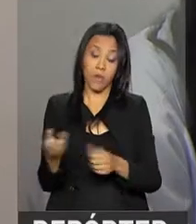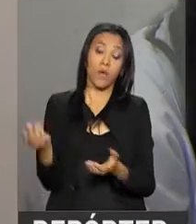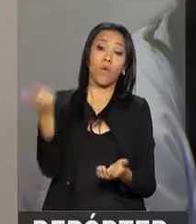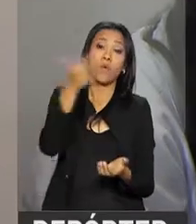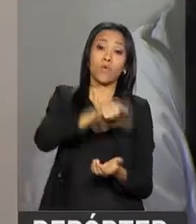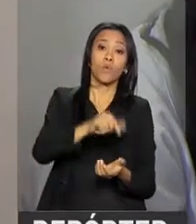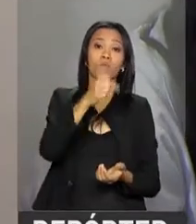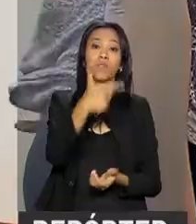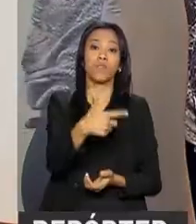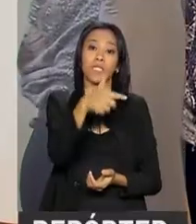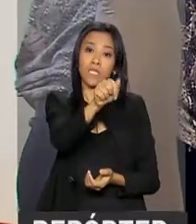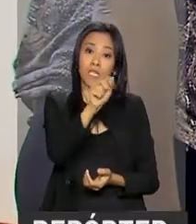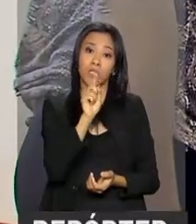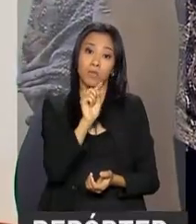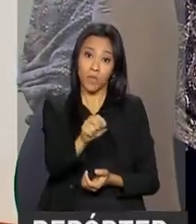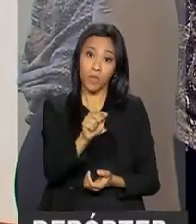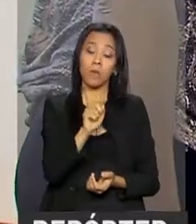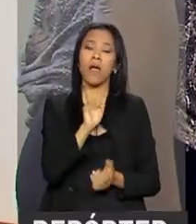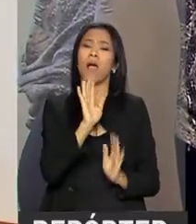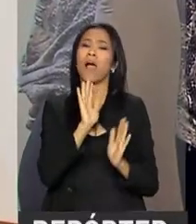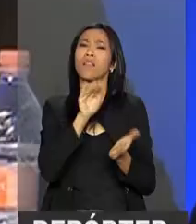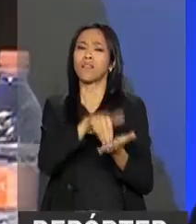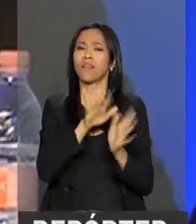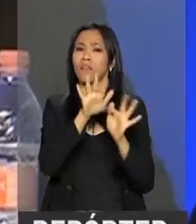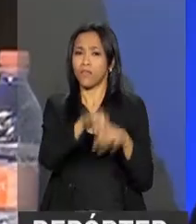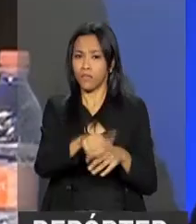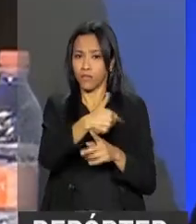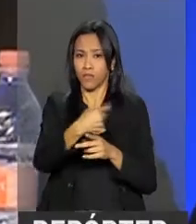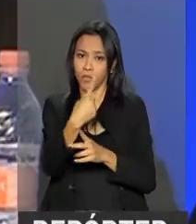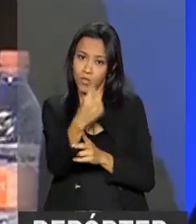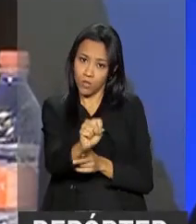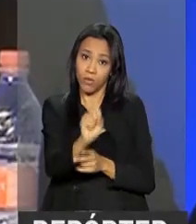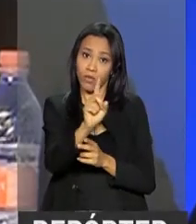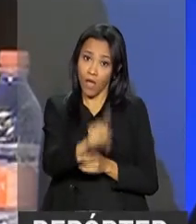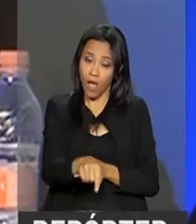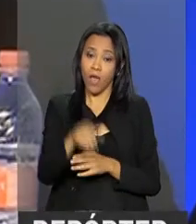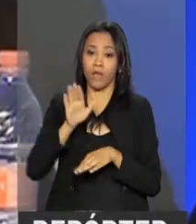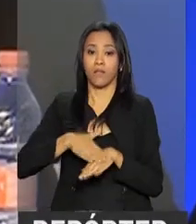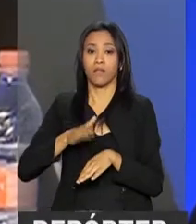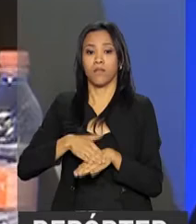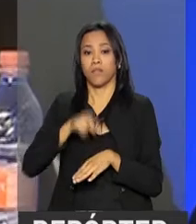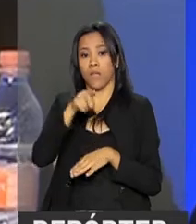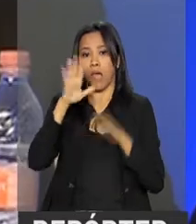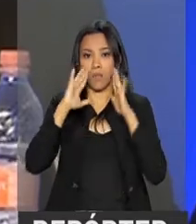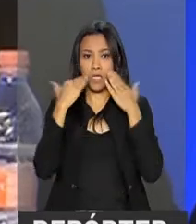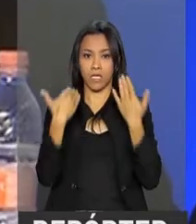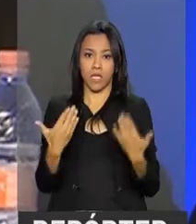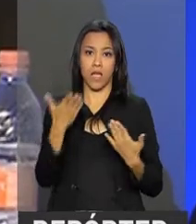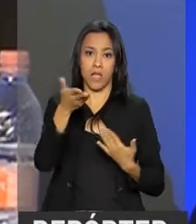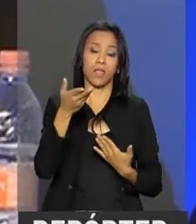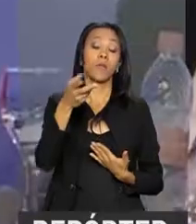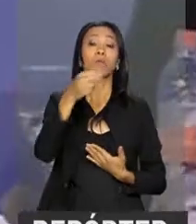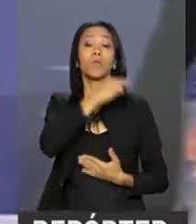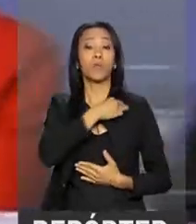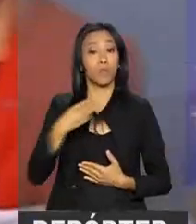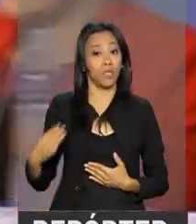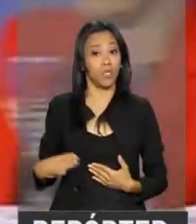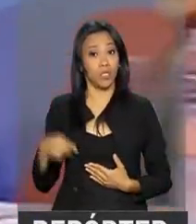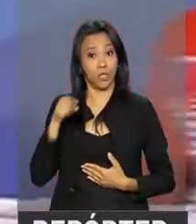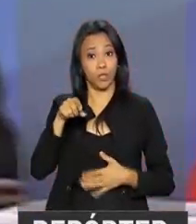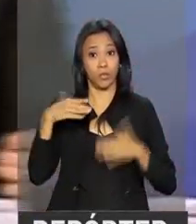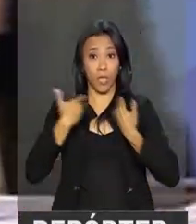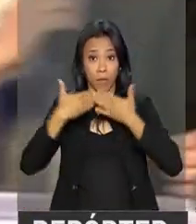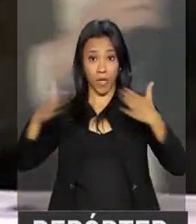ser interligados até o fim de 2018. Esta foi uma das iniciativas apresentadas pelo ministro Ricardo Barros na abertura